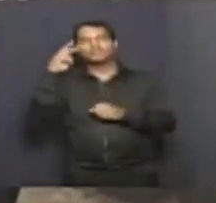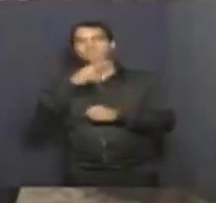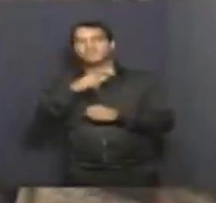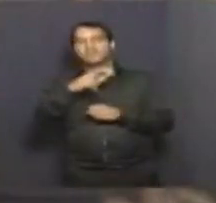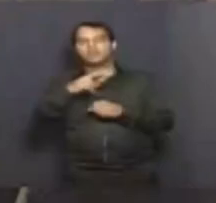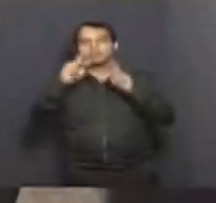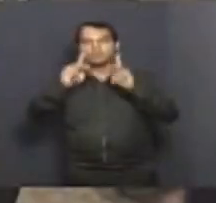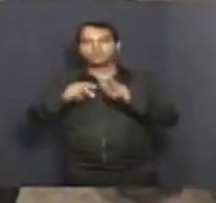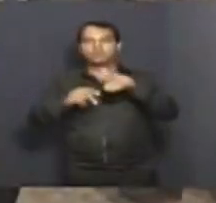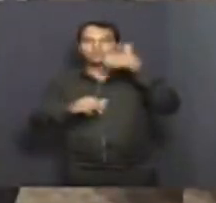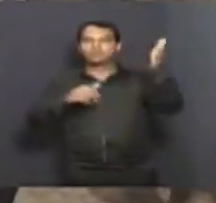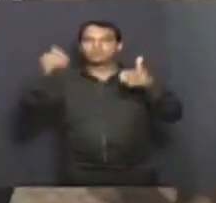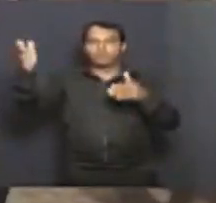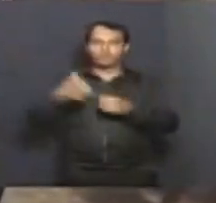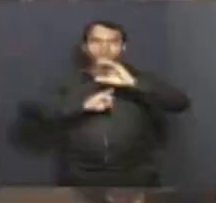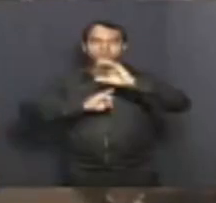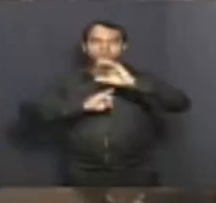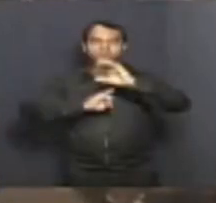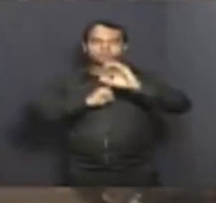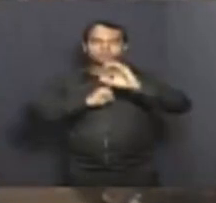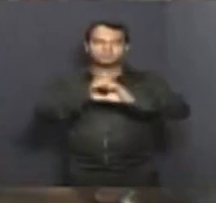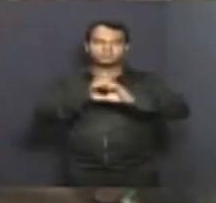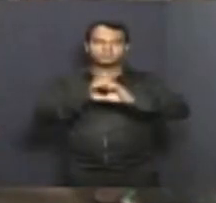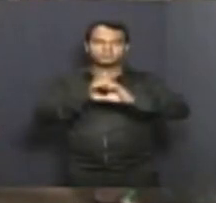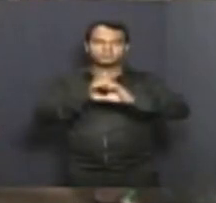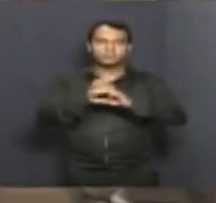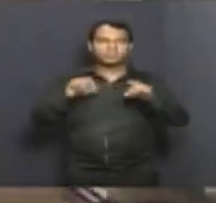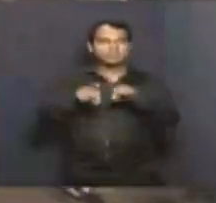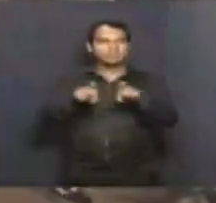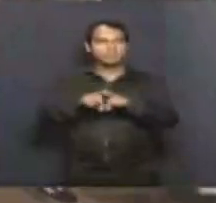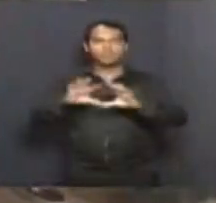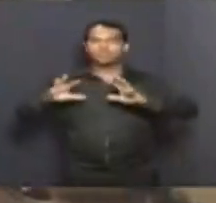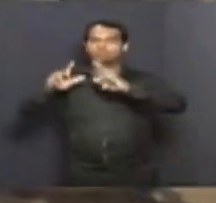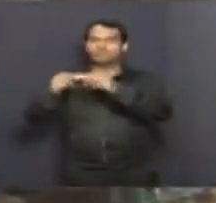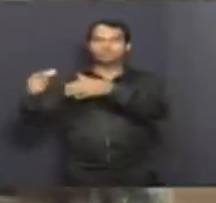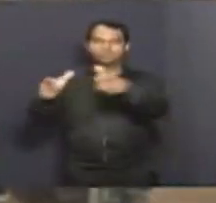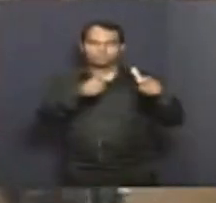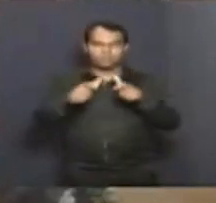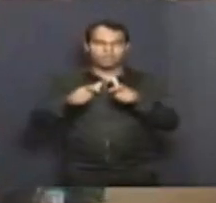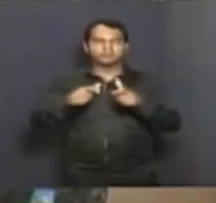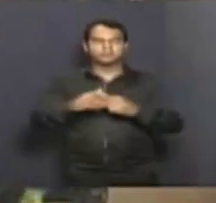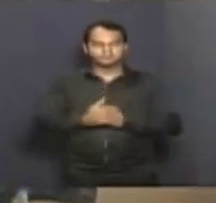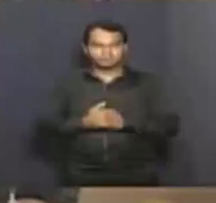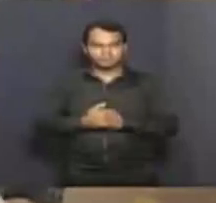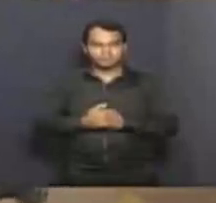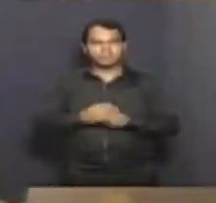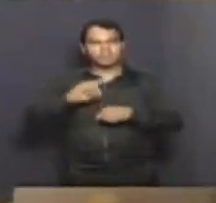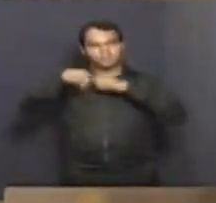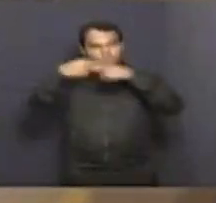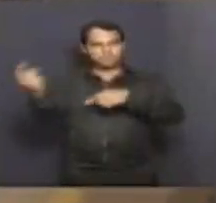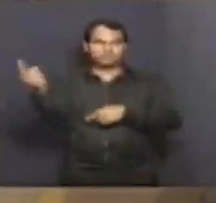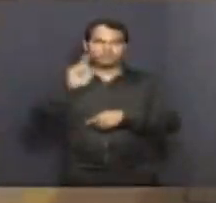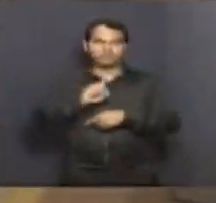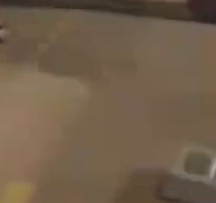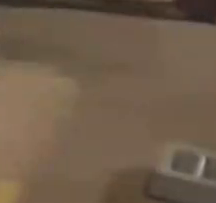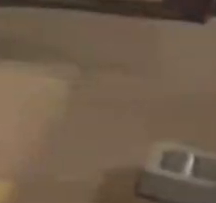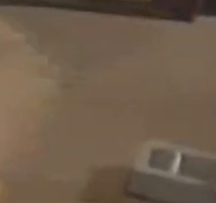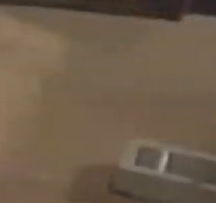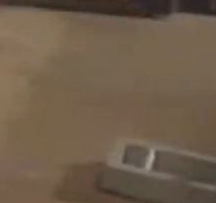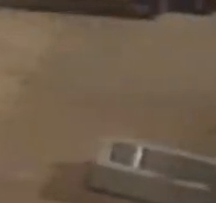nós continuamos com os bastidores dessa em todas as nossas redes sociais a gente volta já